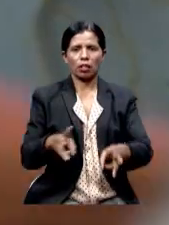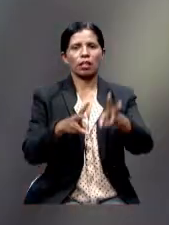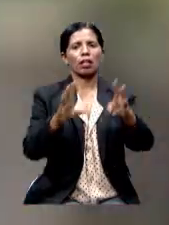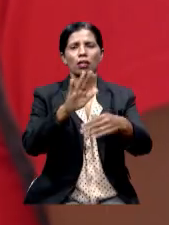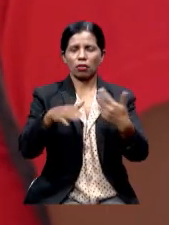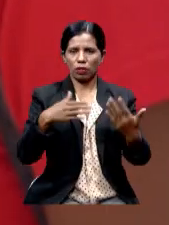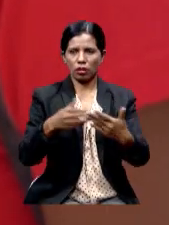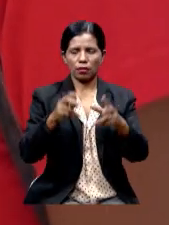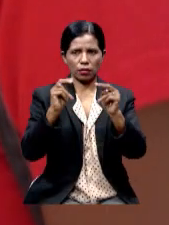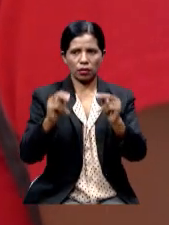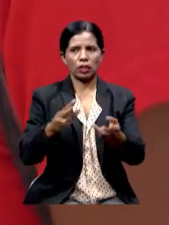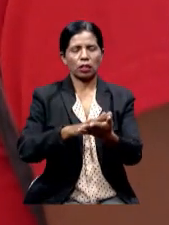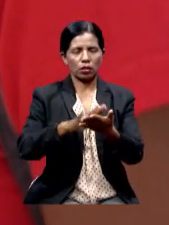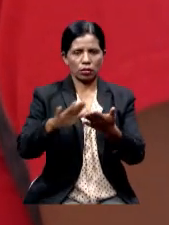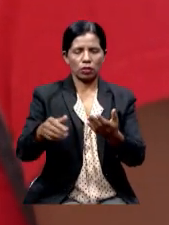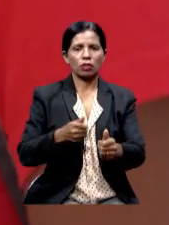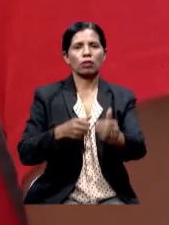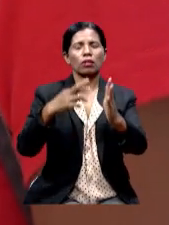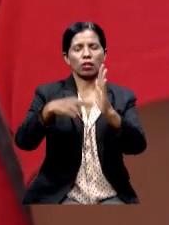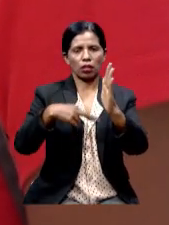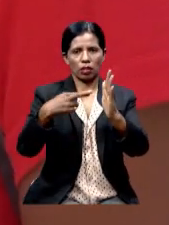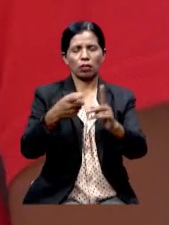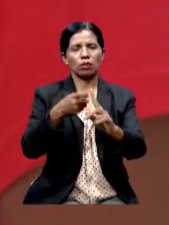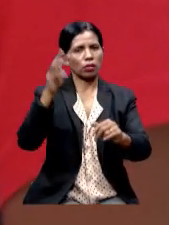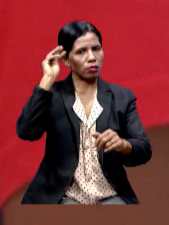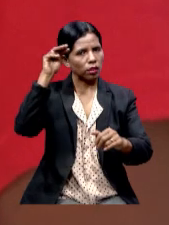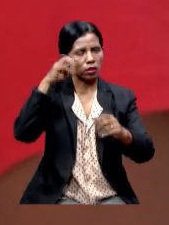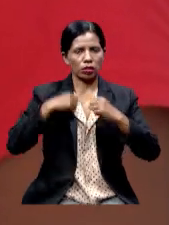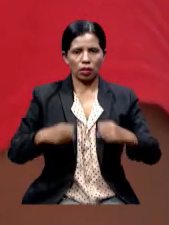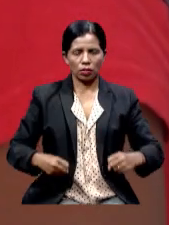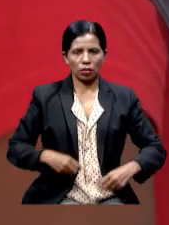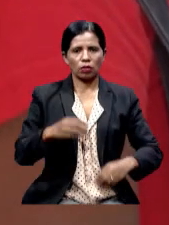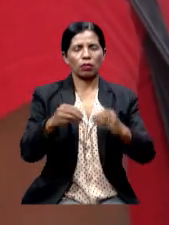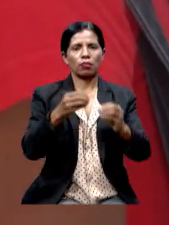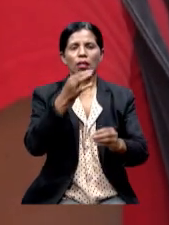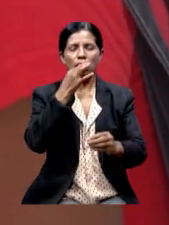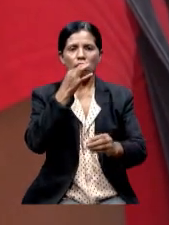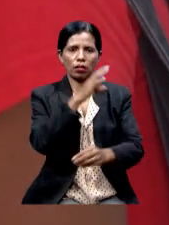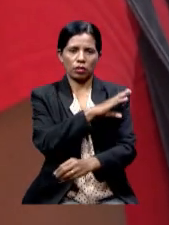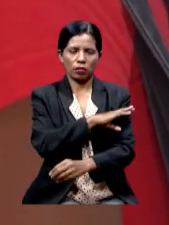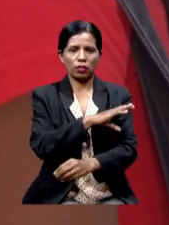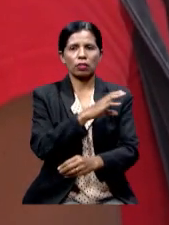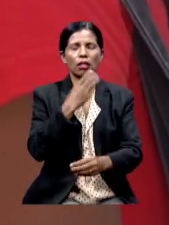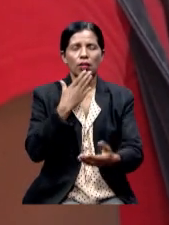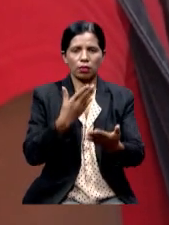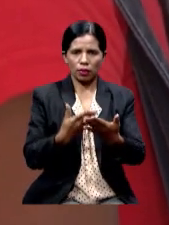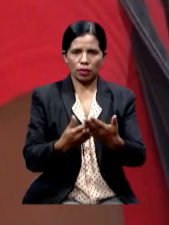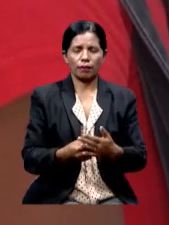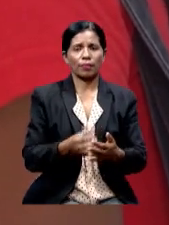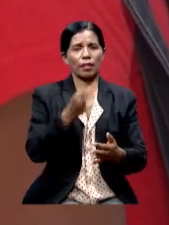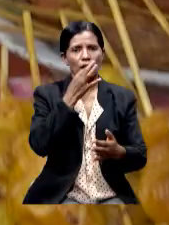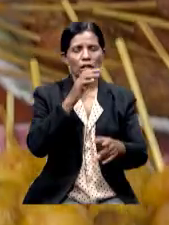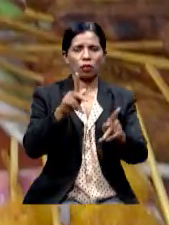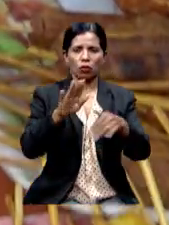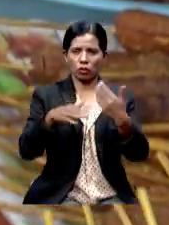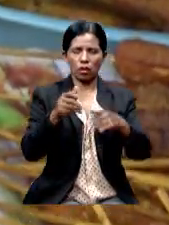Sira, precisamos prensa requisitos do Ministério de Saúde com a Baihan Seguro. Hahan hotu nebe ke tena